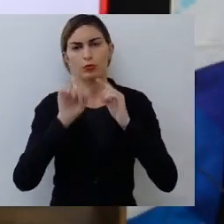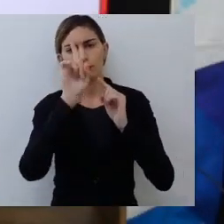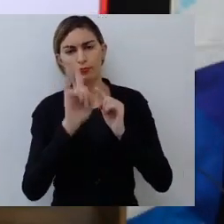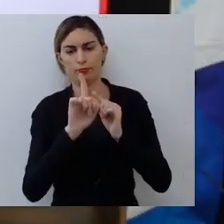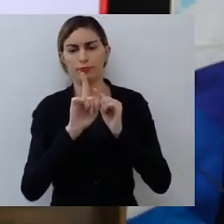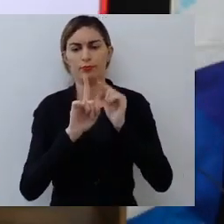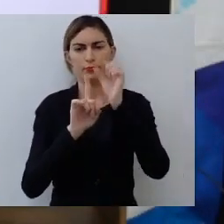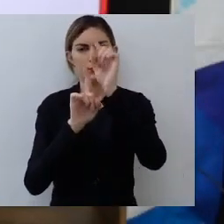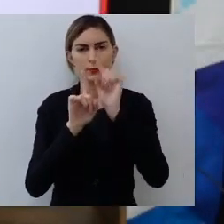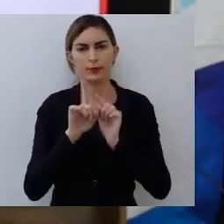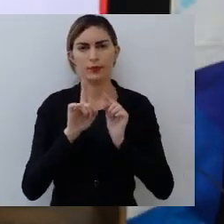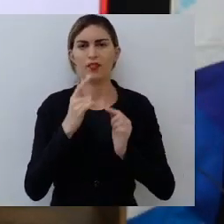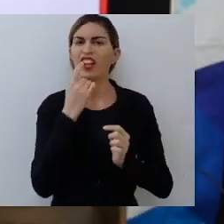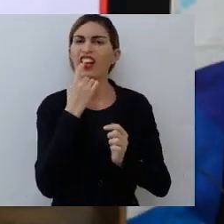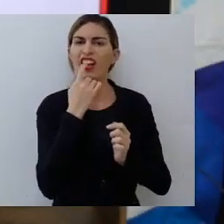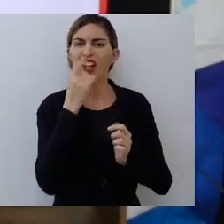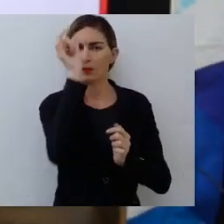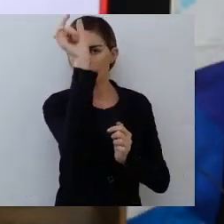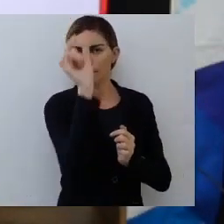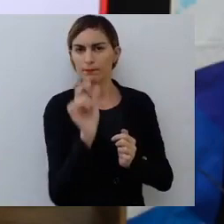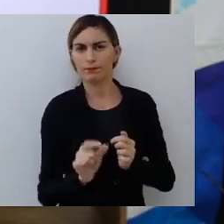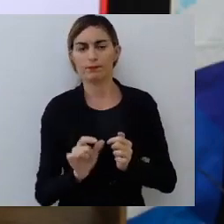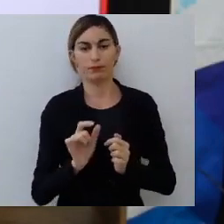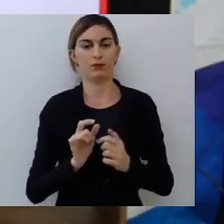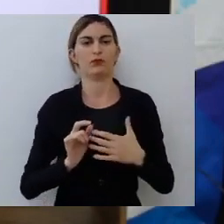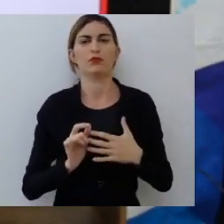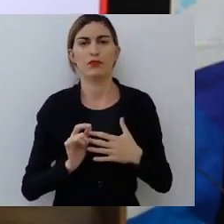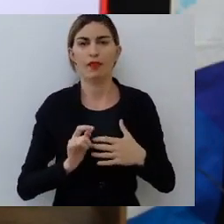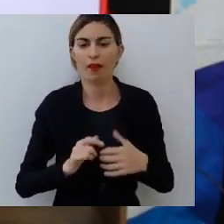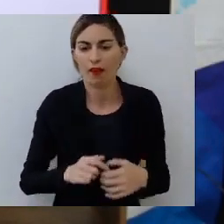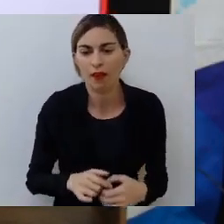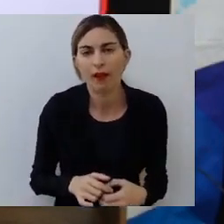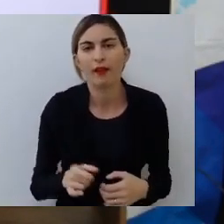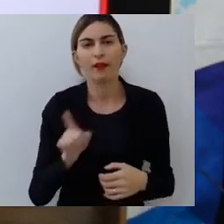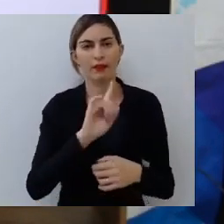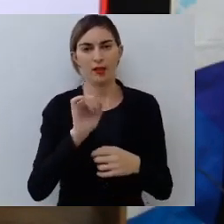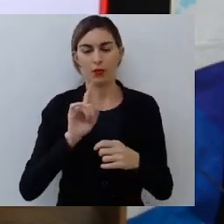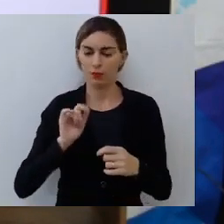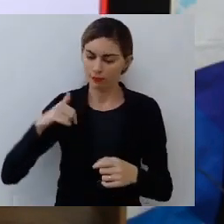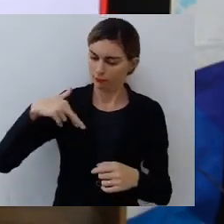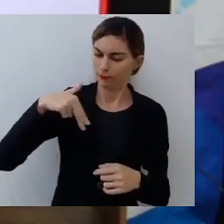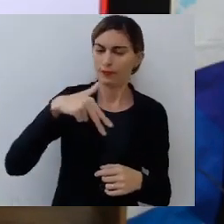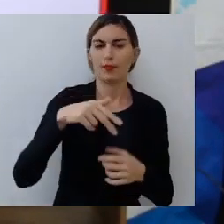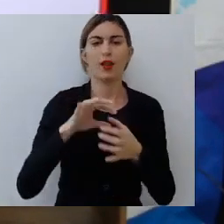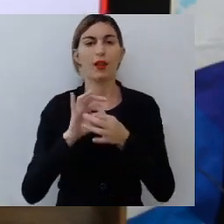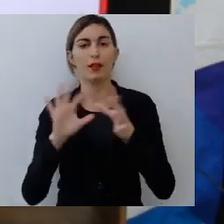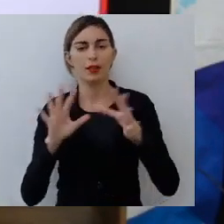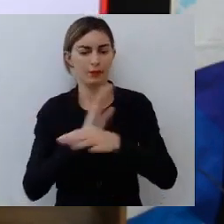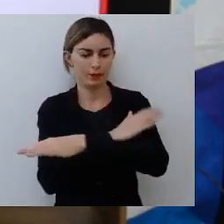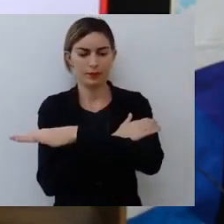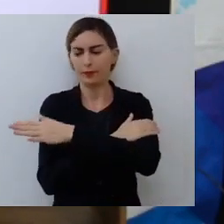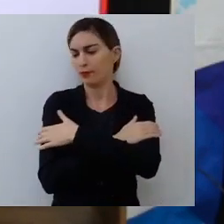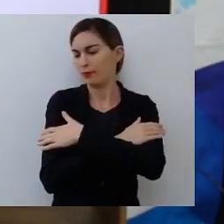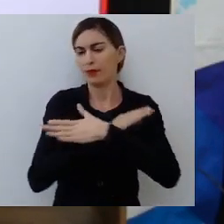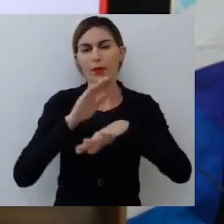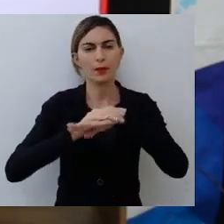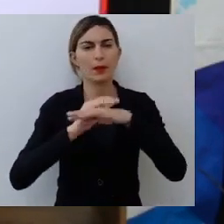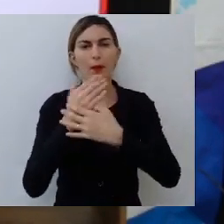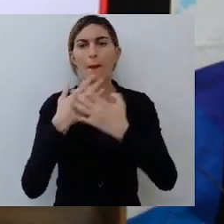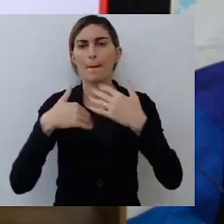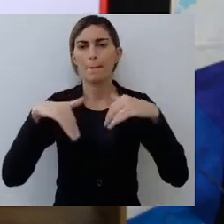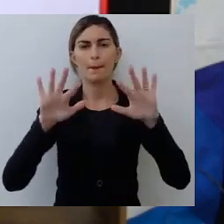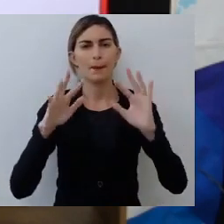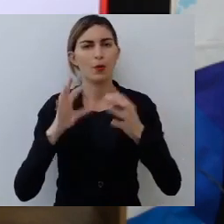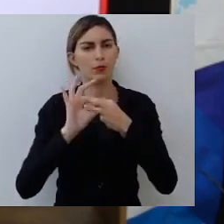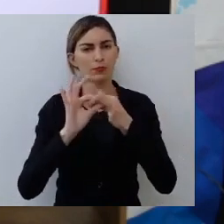basicamente muitas vezes de forma retilínea, o que deixou mais livre as suas mãos para execução